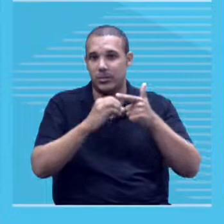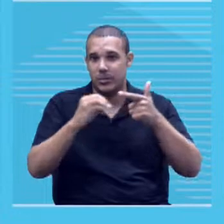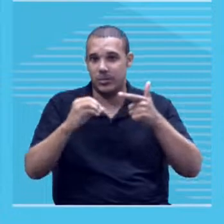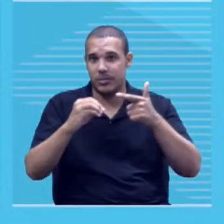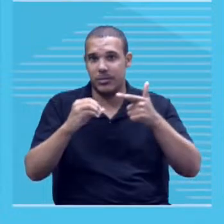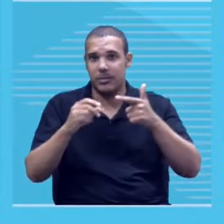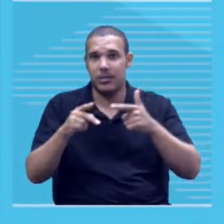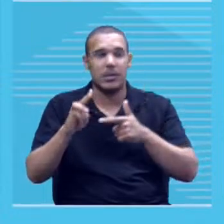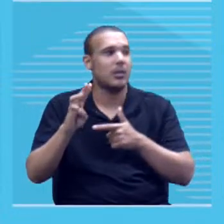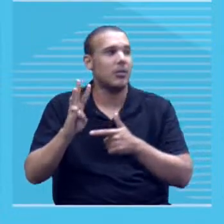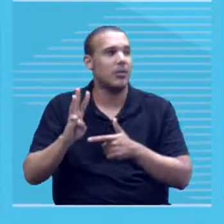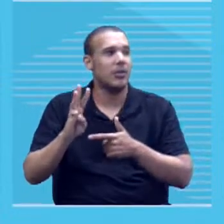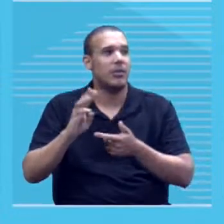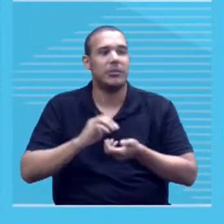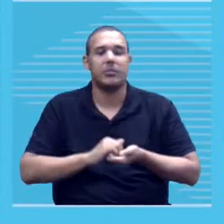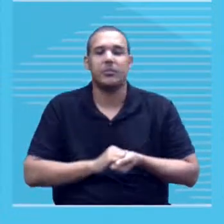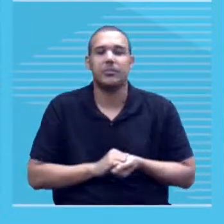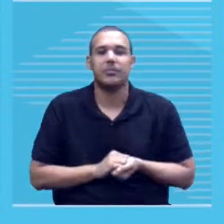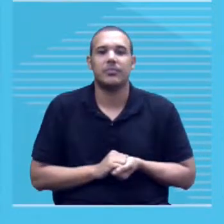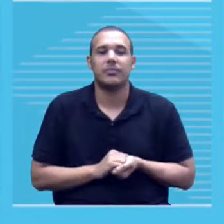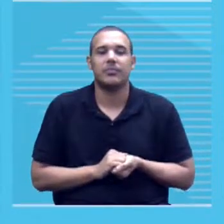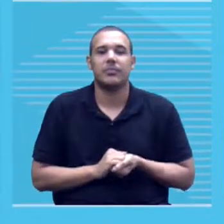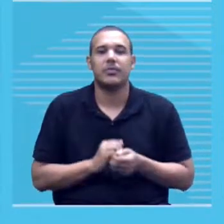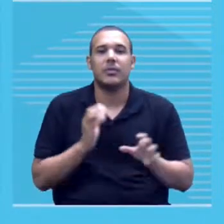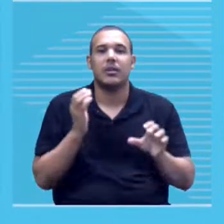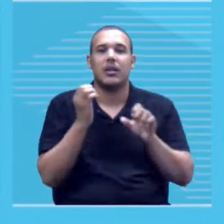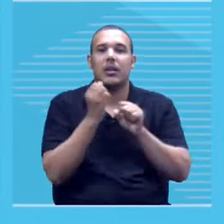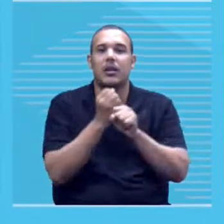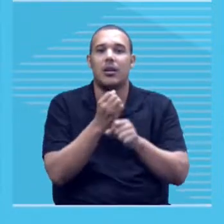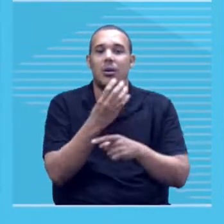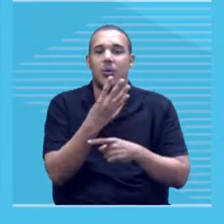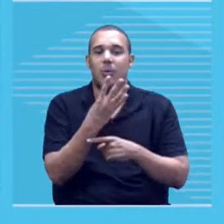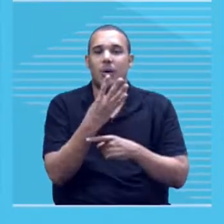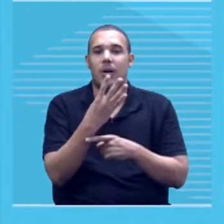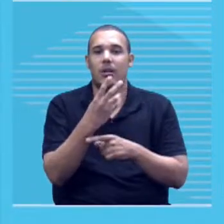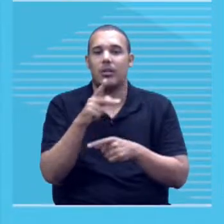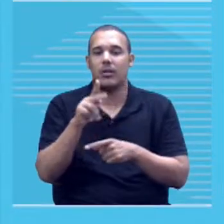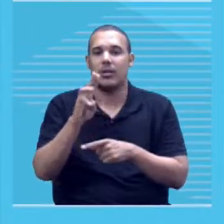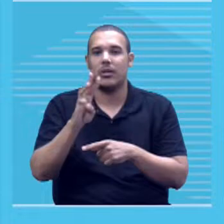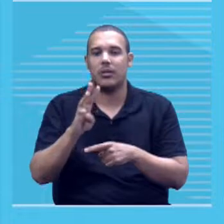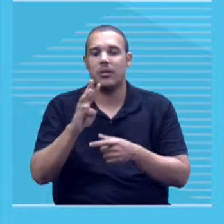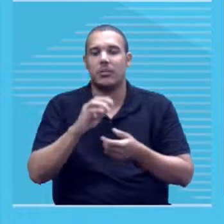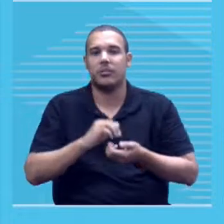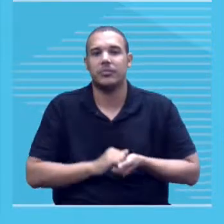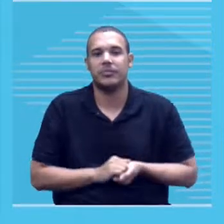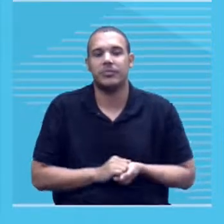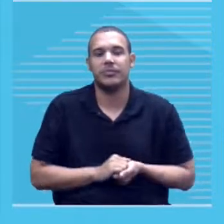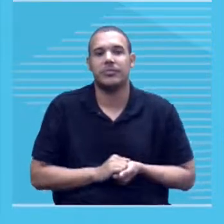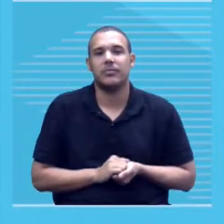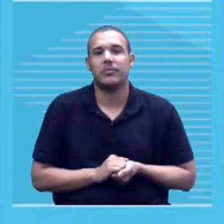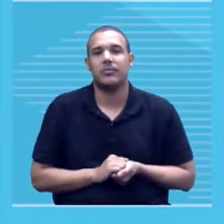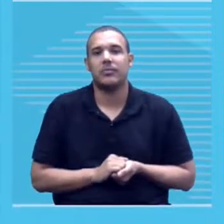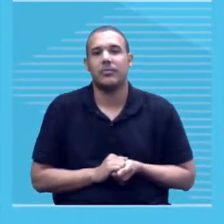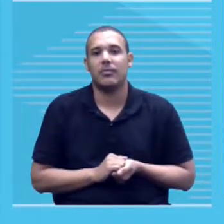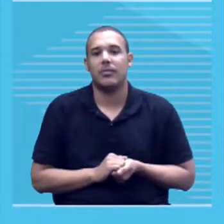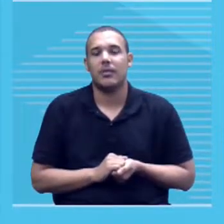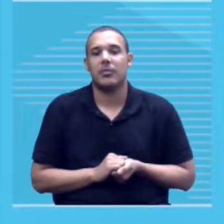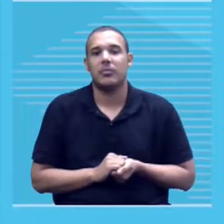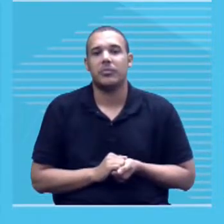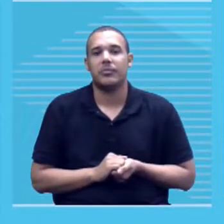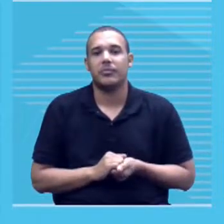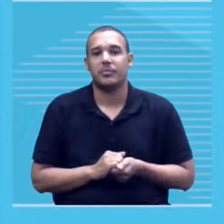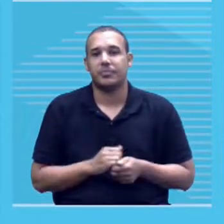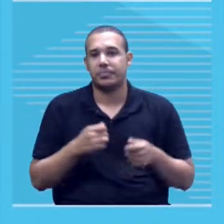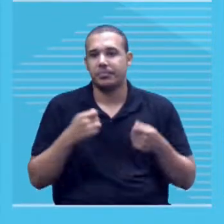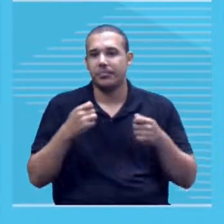kilowatt. Então, você teria uma potência de 4 kW. Tá, e o último passo para a gente conseguir resolver a questão é descobrir